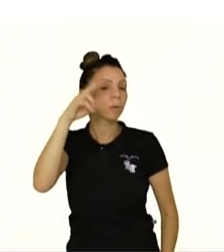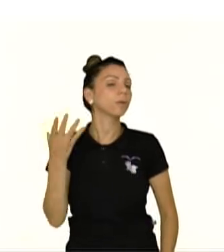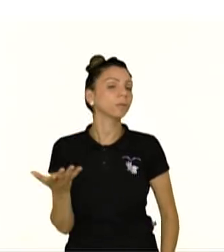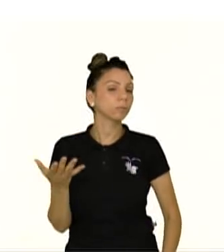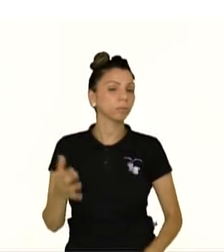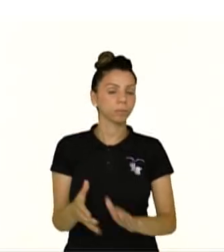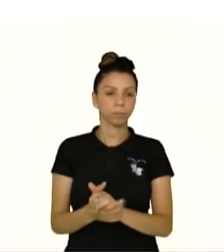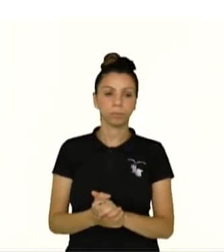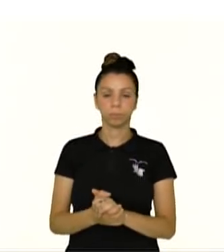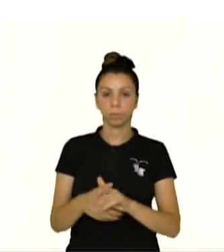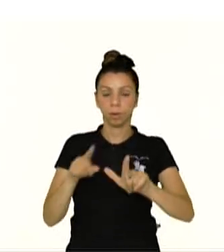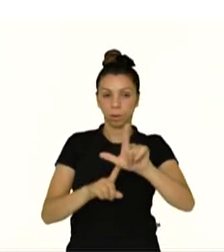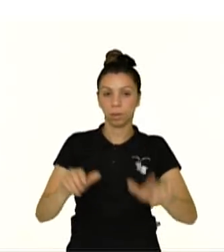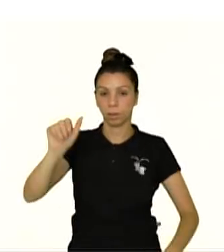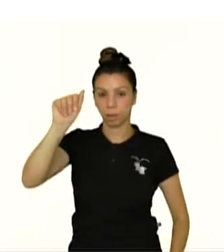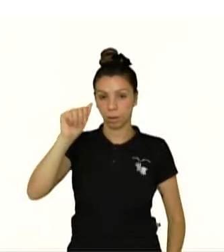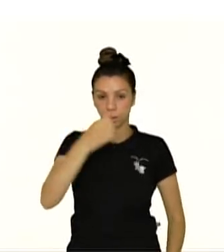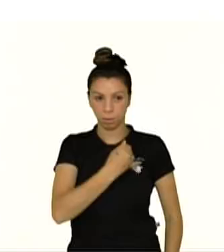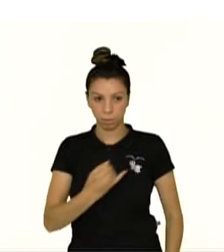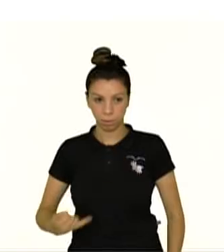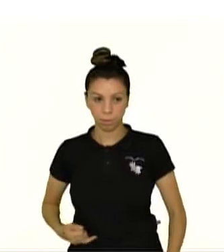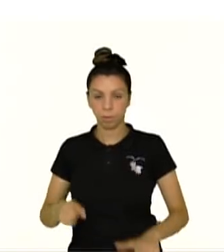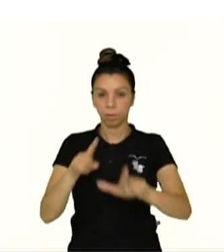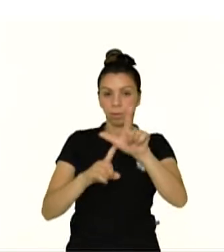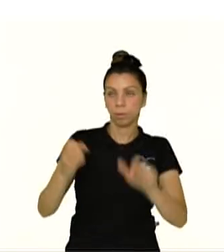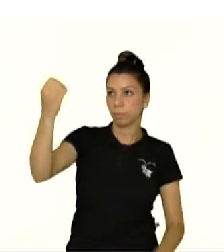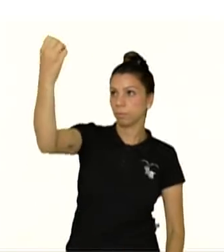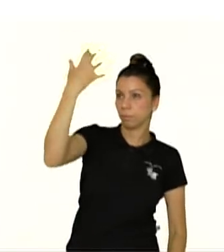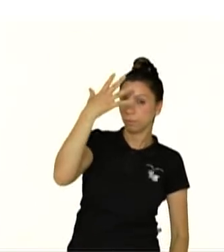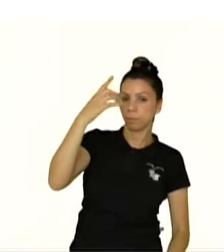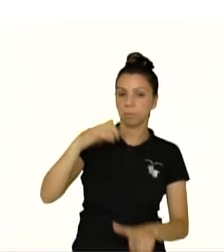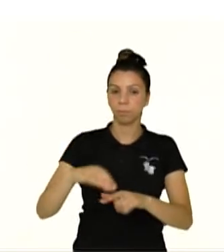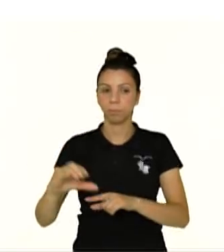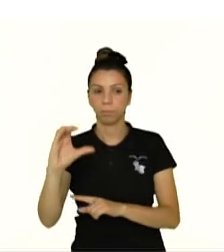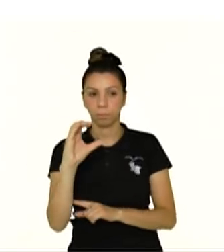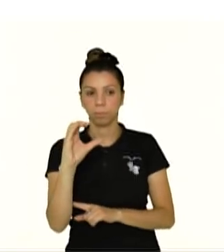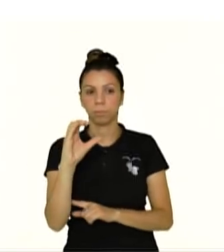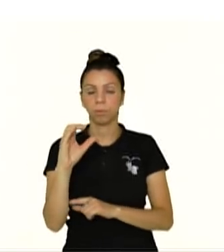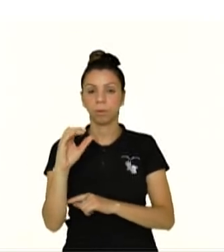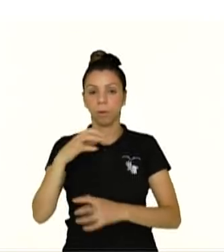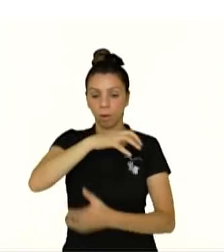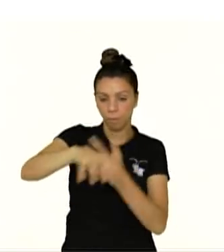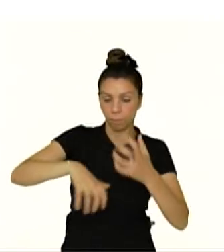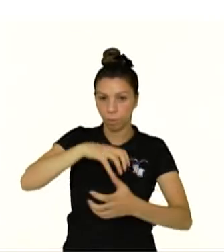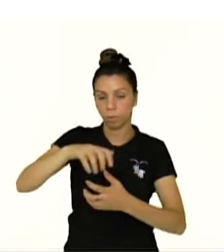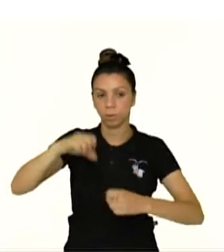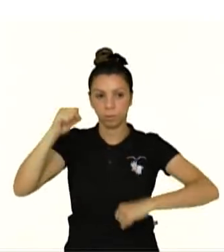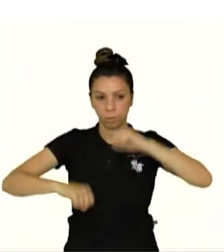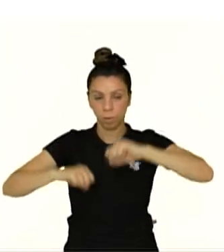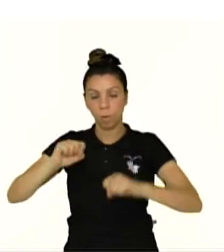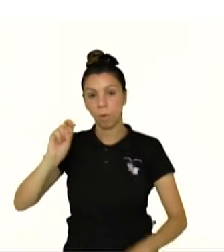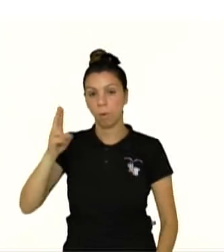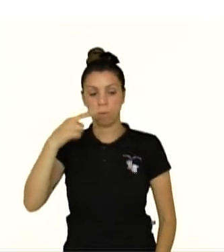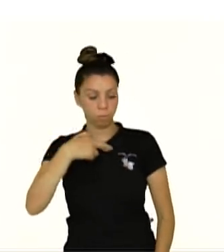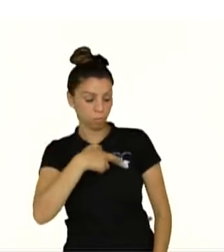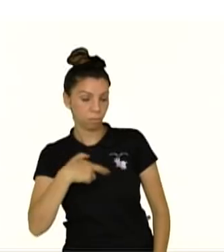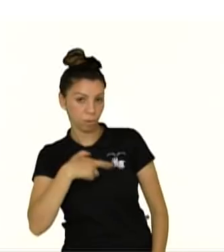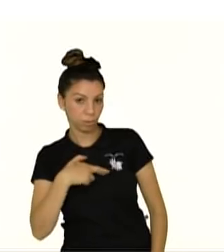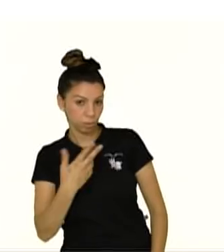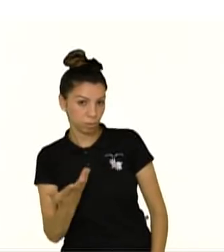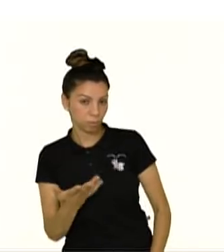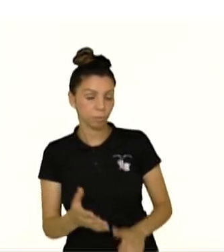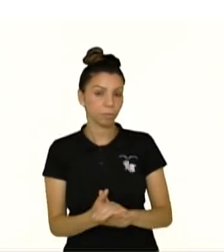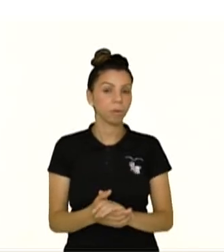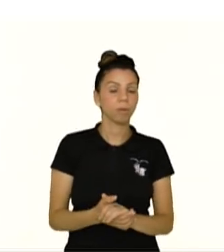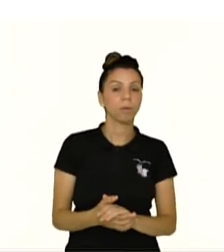né? A. Imperialismo. B. Iluminismo. C. Revolução Industrial. Ou D. Romantismo. Uma